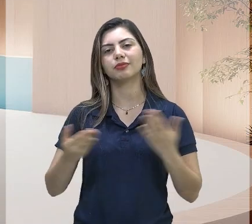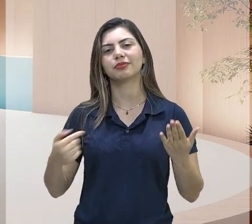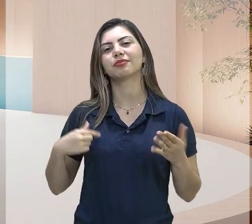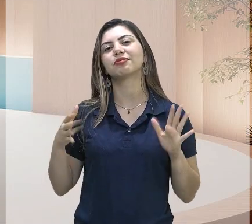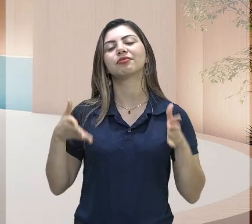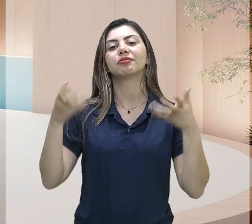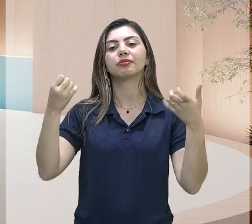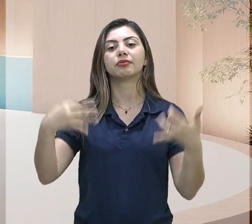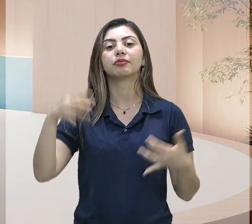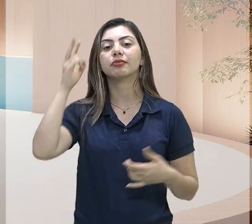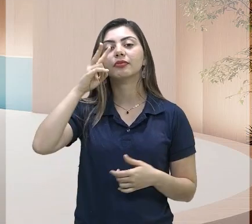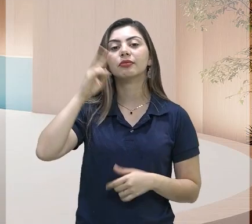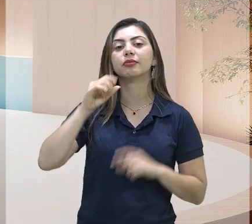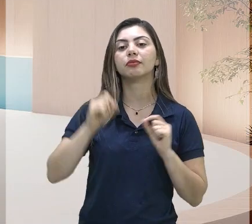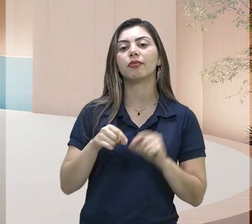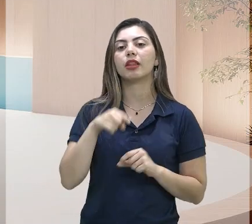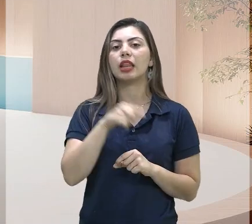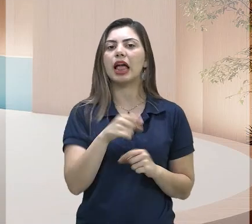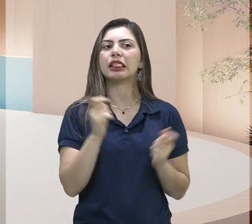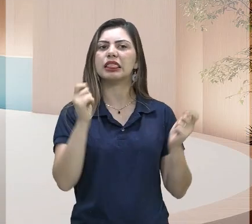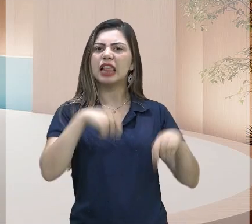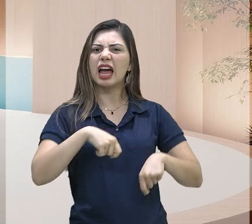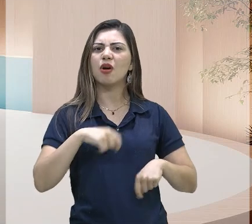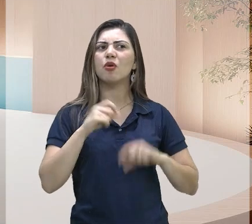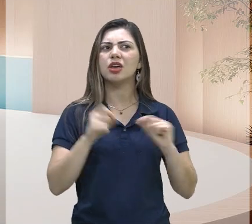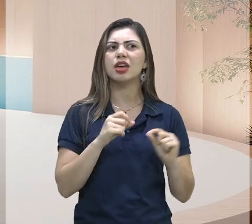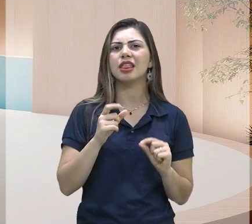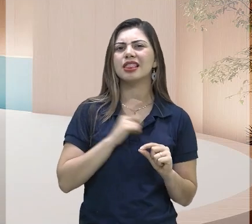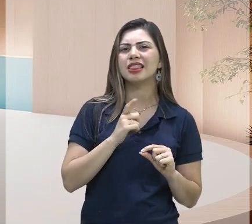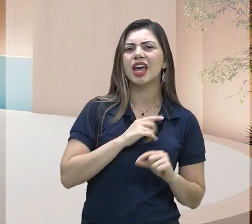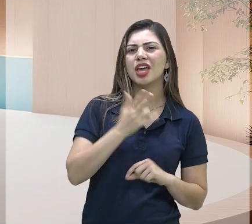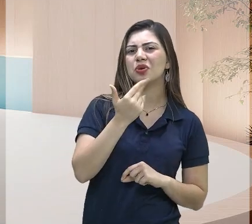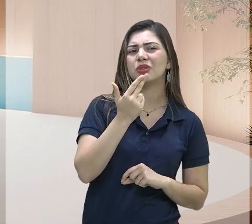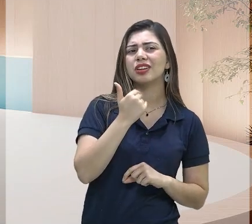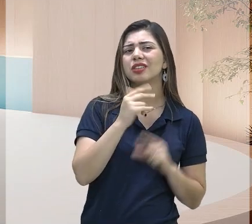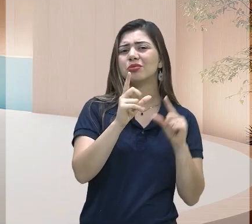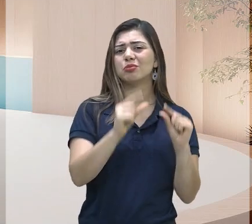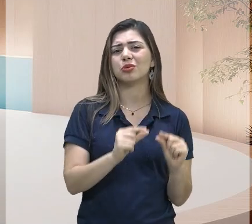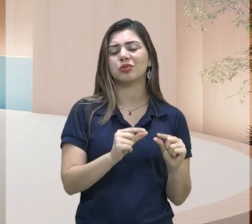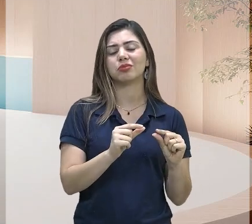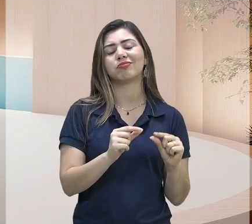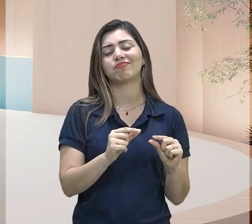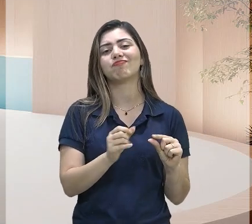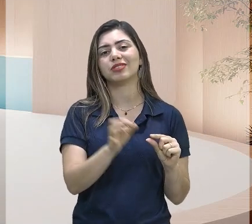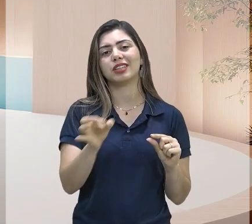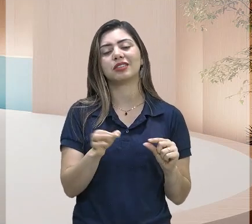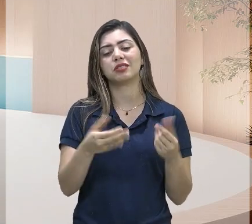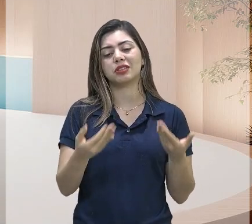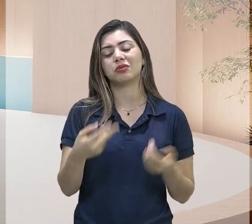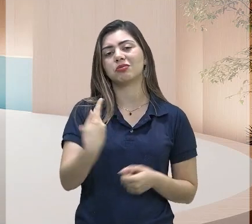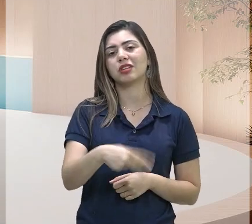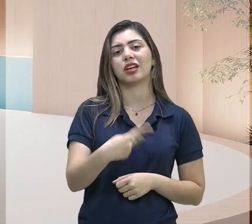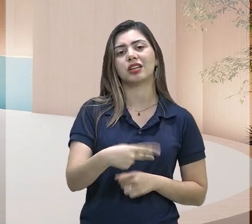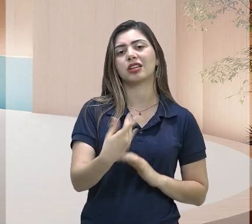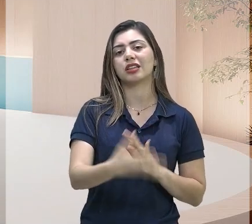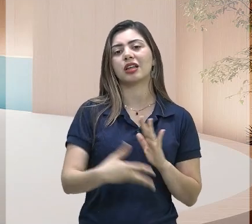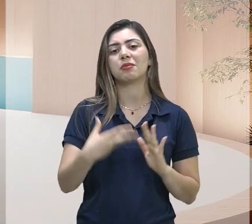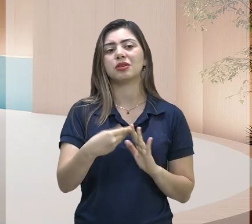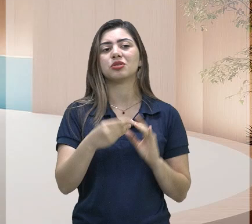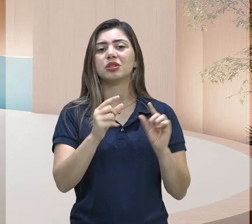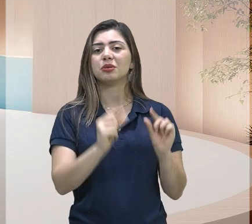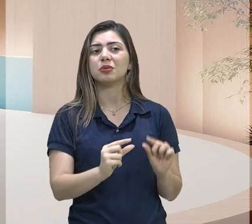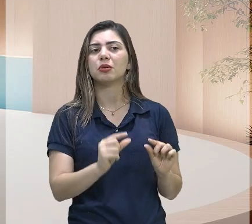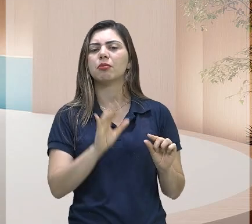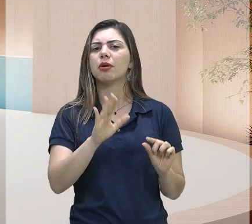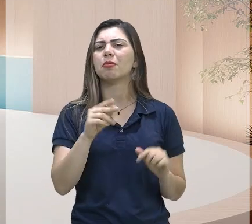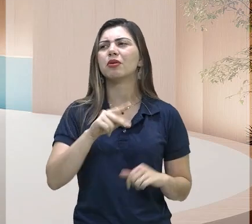vocês, o latossolo ele não é tão rico em nutrientes. É o que acontece aqui na Amazônia. O latossolo da Amazônia é um pouco pobre. Professor, como é que